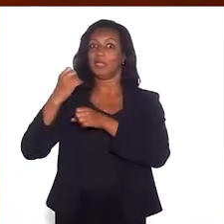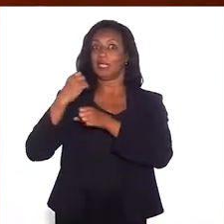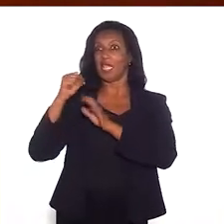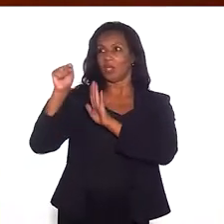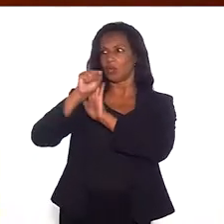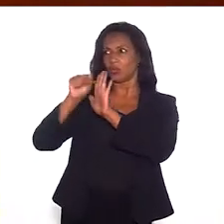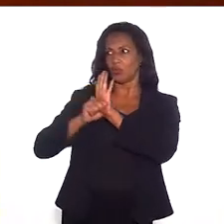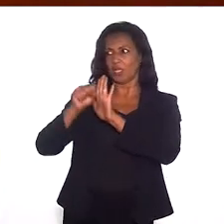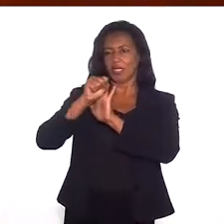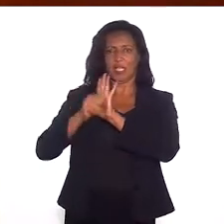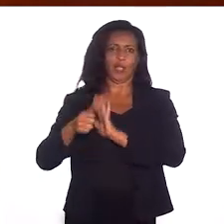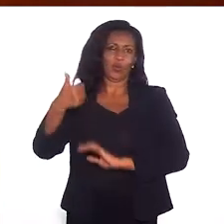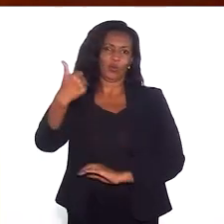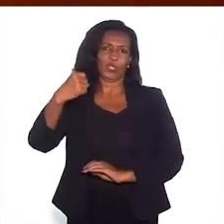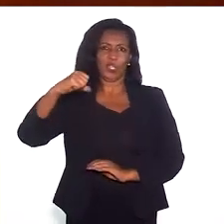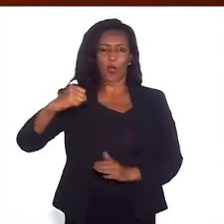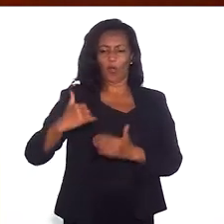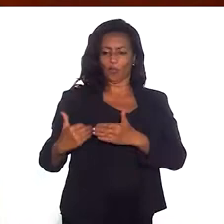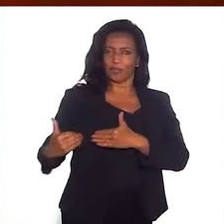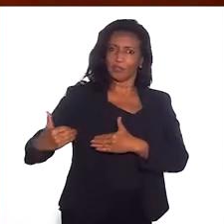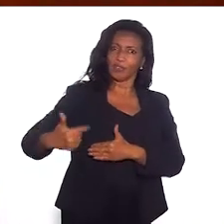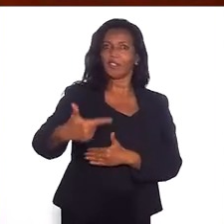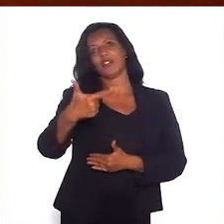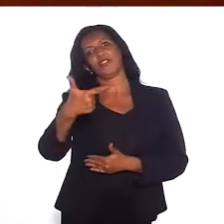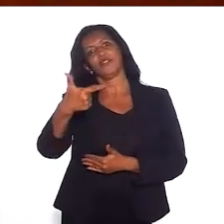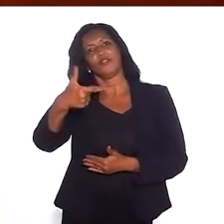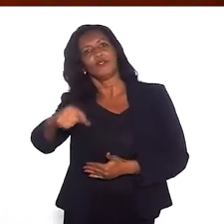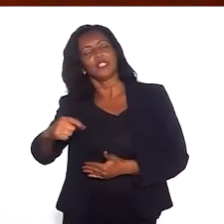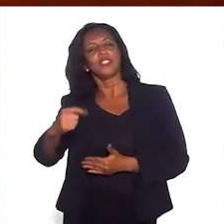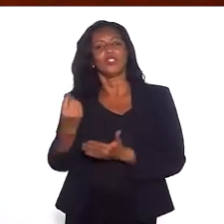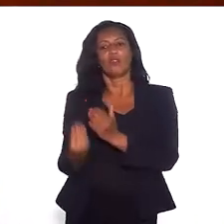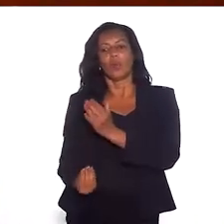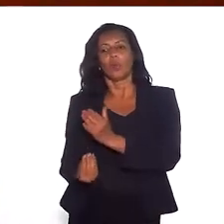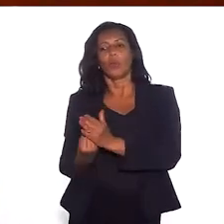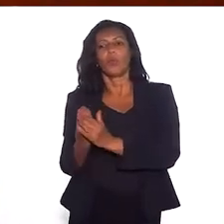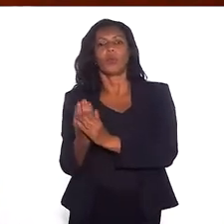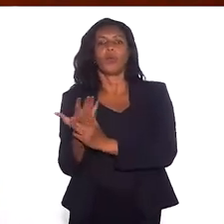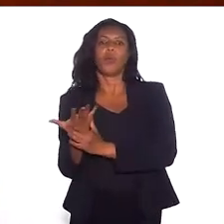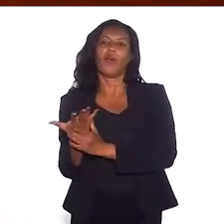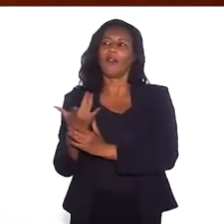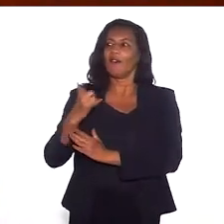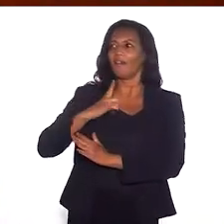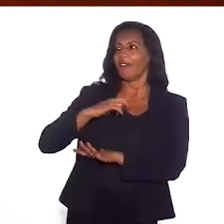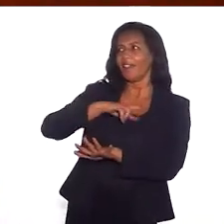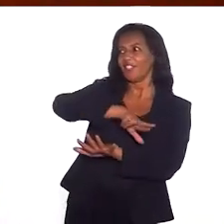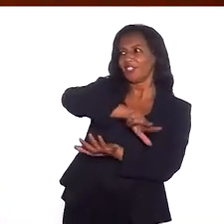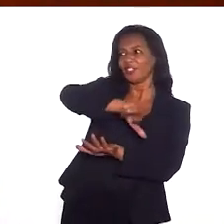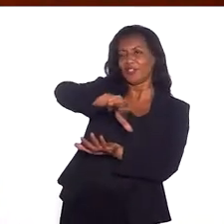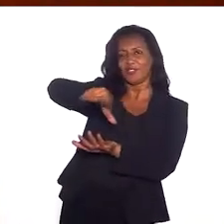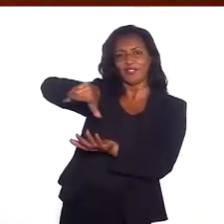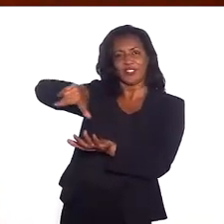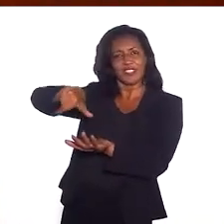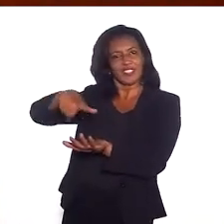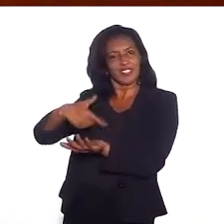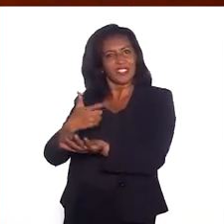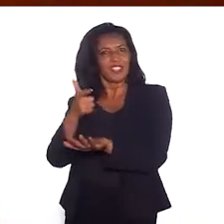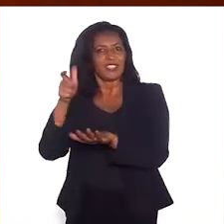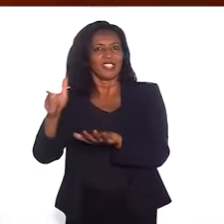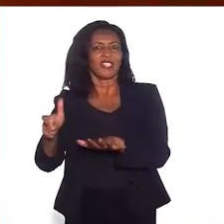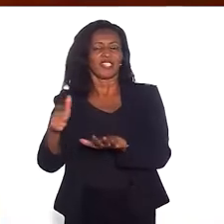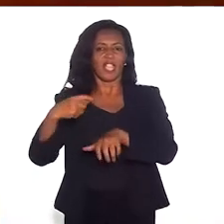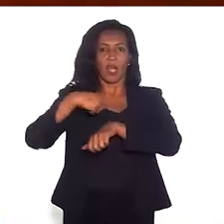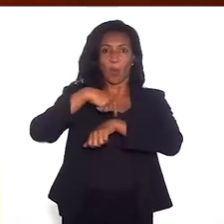século XIX, aí, ao longo do século XX, vai se constituindo, vai tendo ali as diferentes ondas, né,